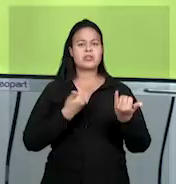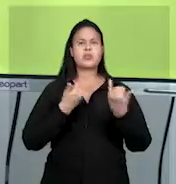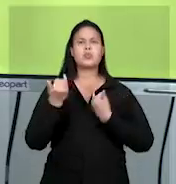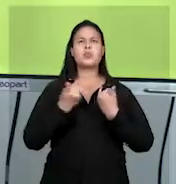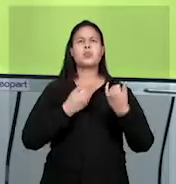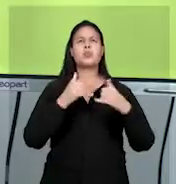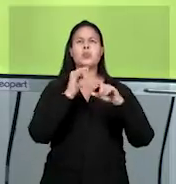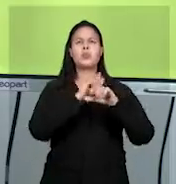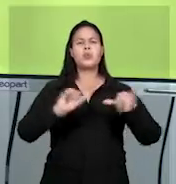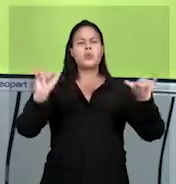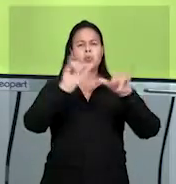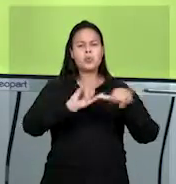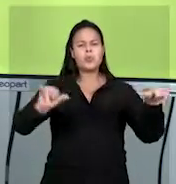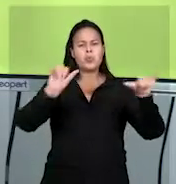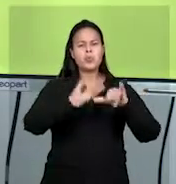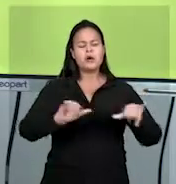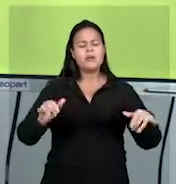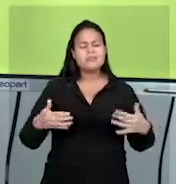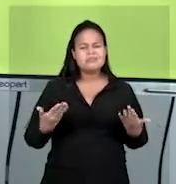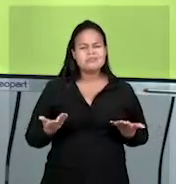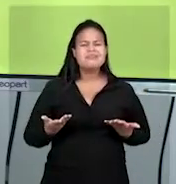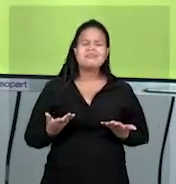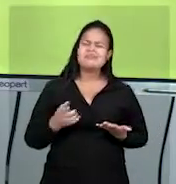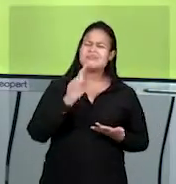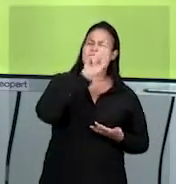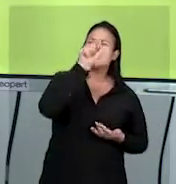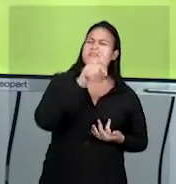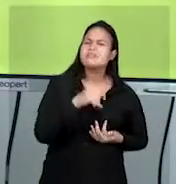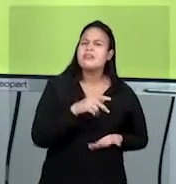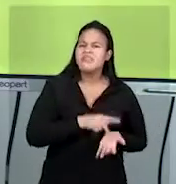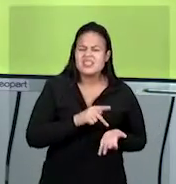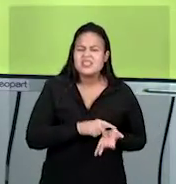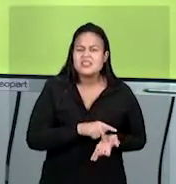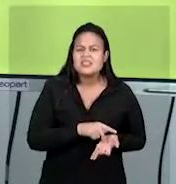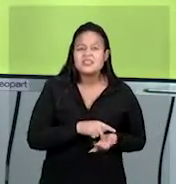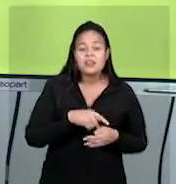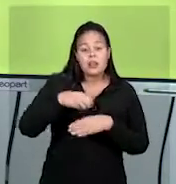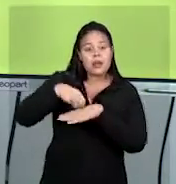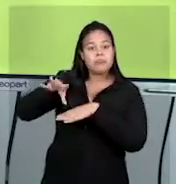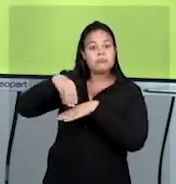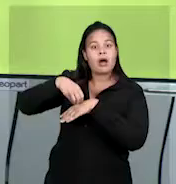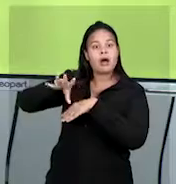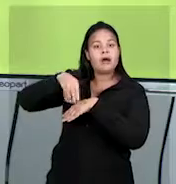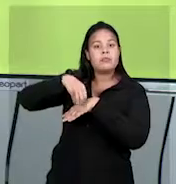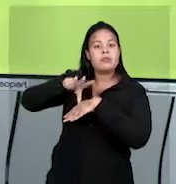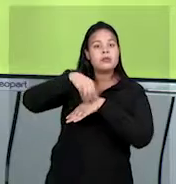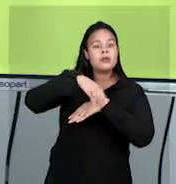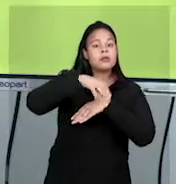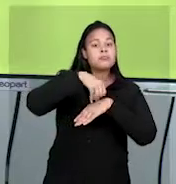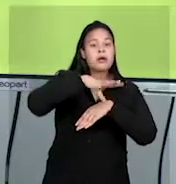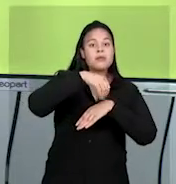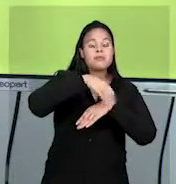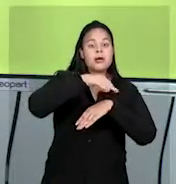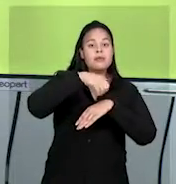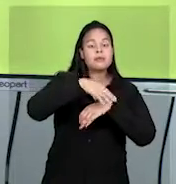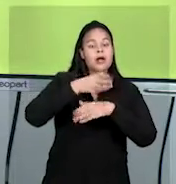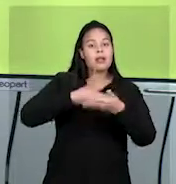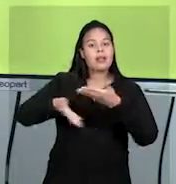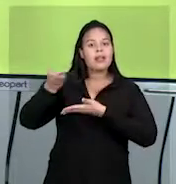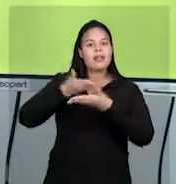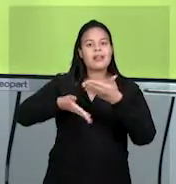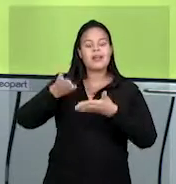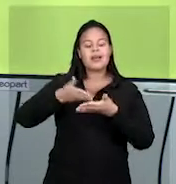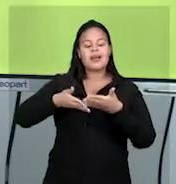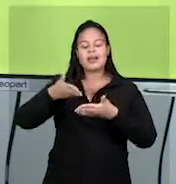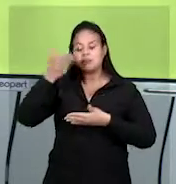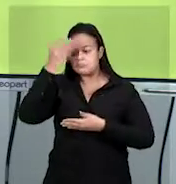chegam para a gente e que às vezes a gente acha que é uma informação verdadeira, repassa nas nossas redes sociais para outras pessoas sem